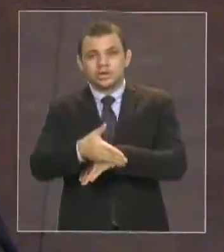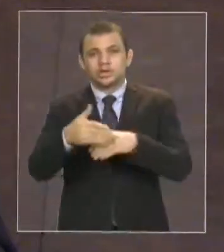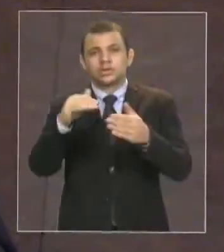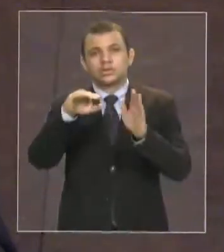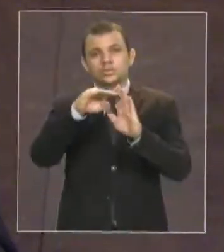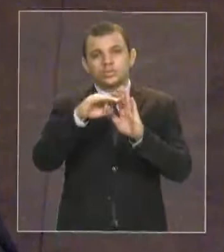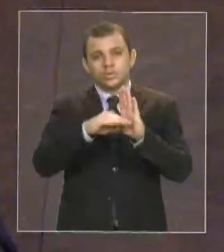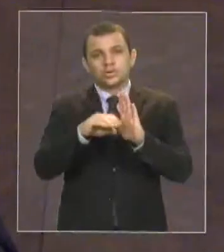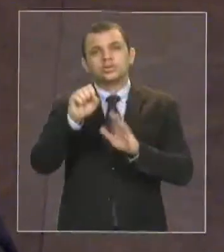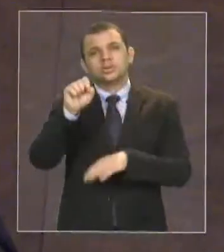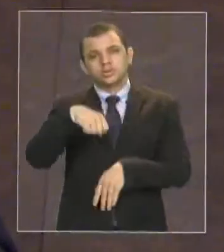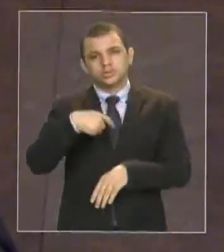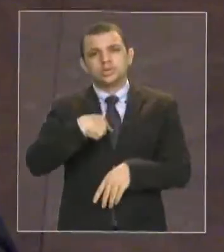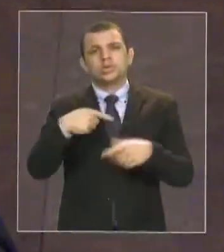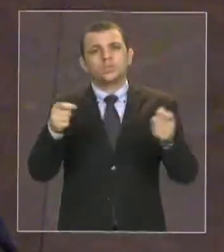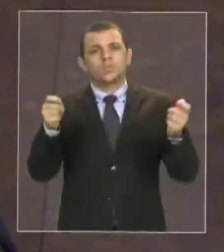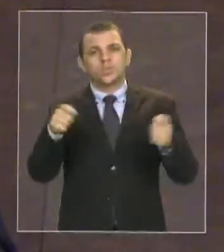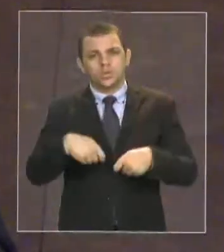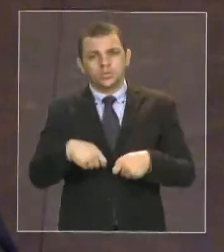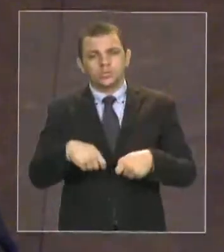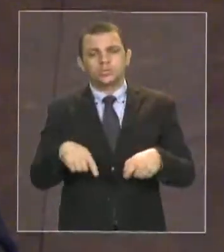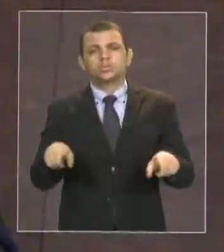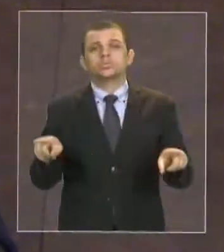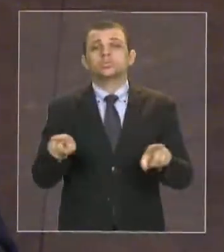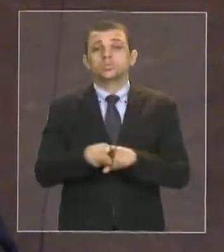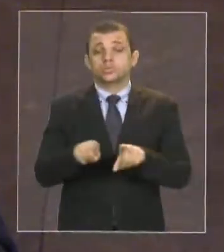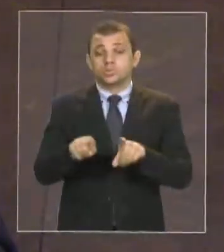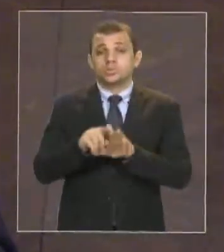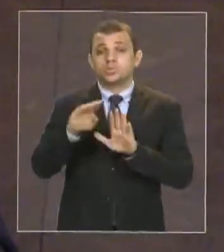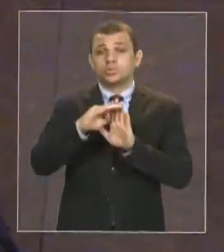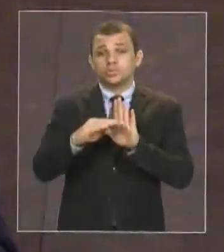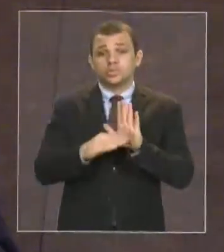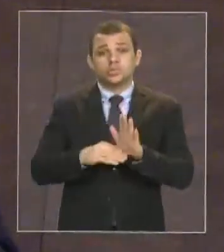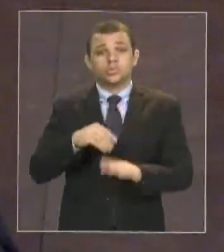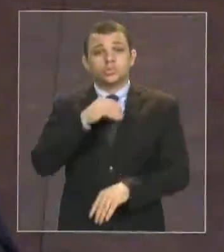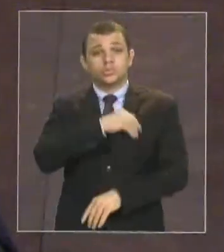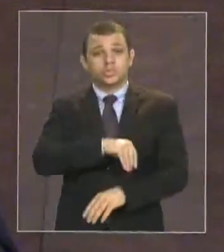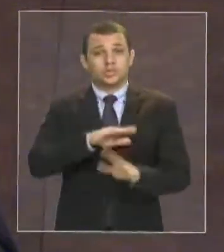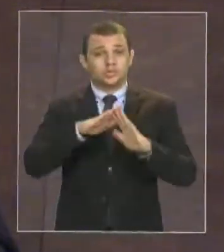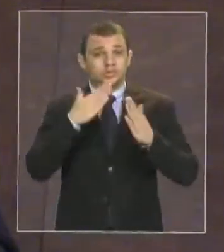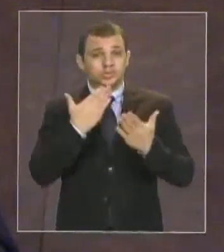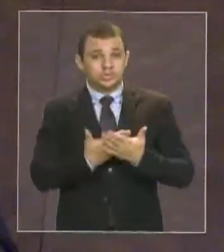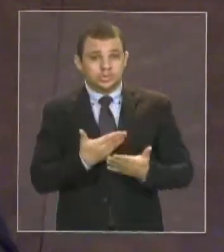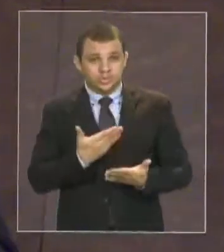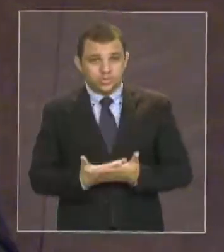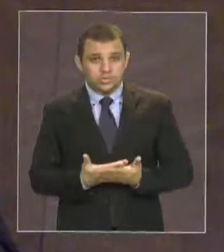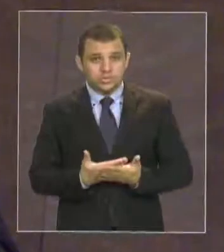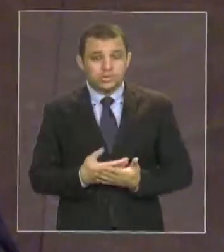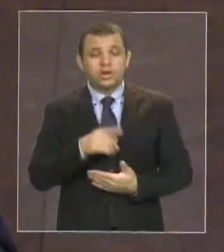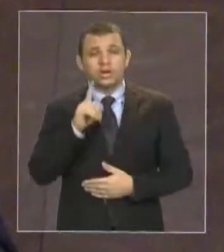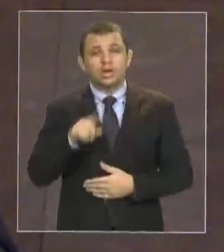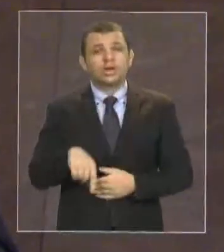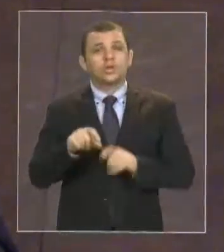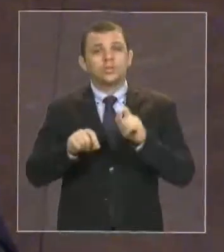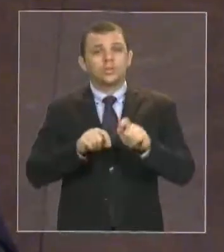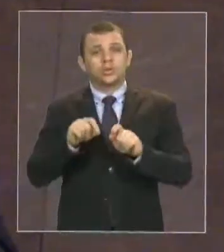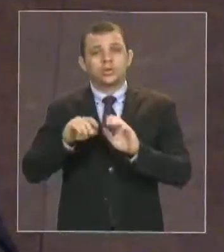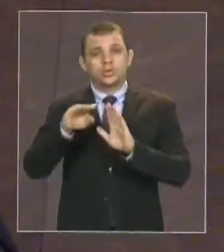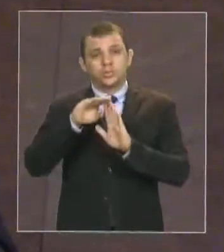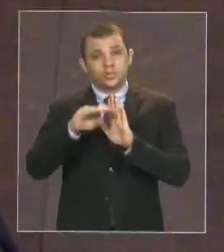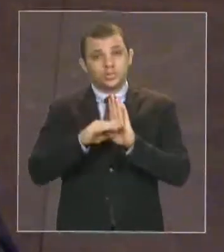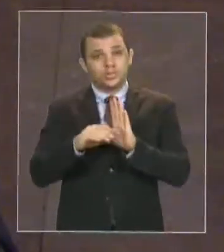Bolsa Escola, programas esses sociais, que trabalham diretamente na